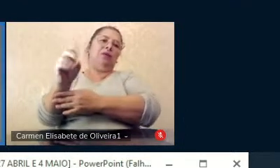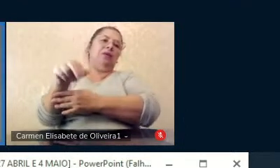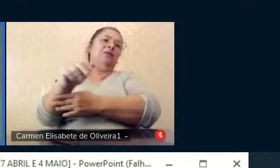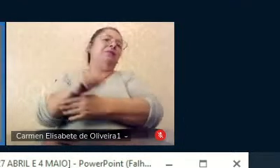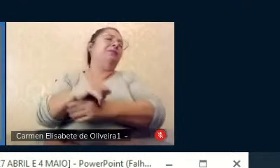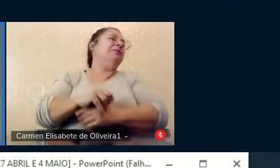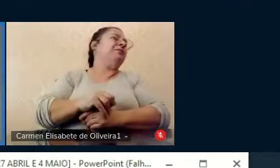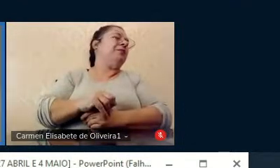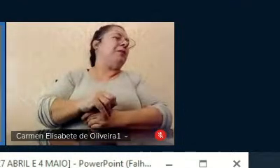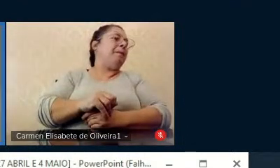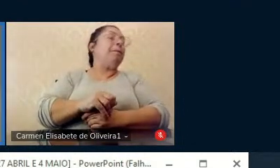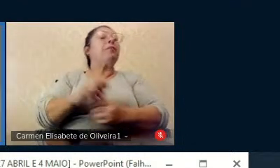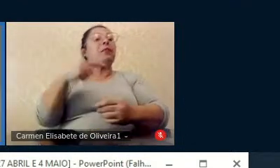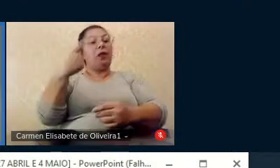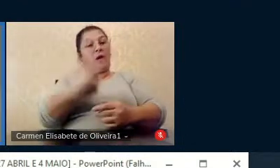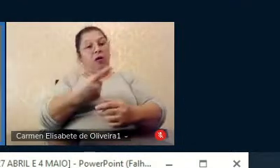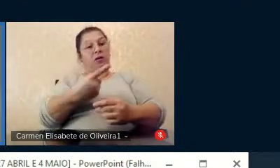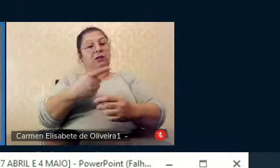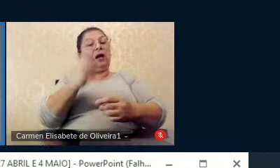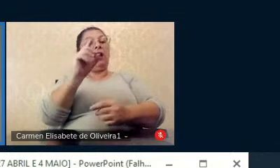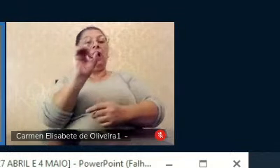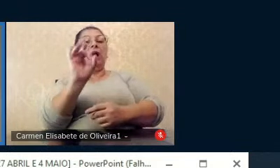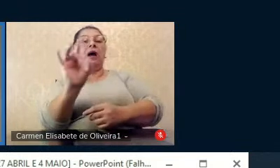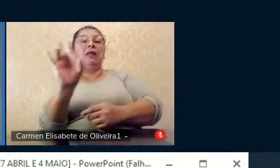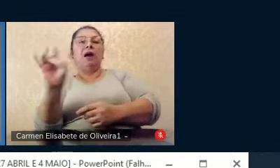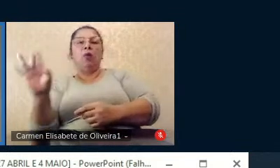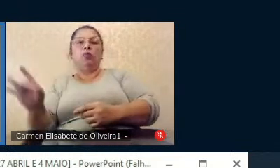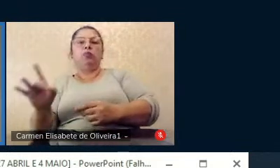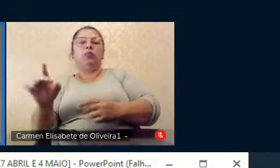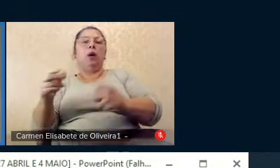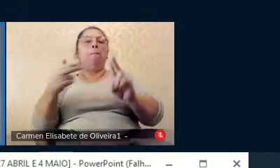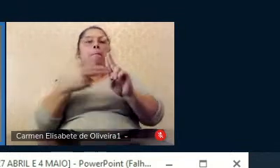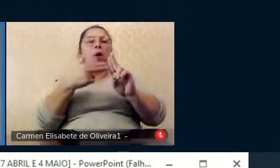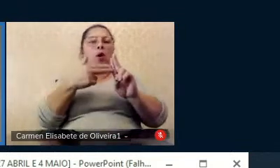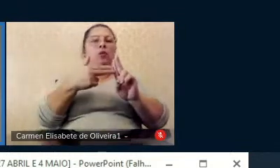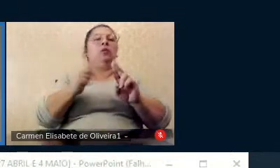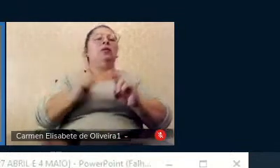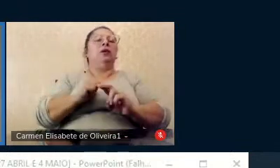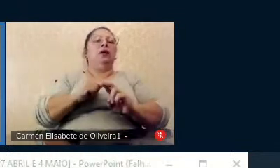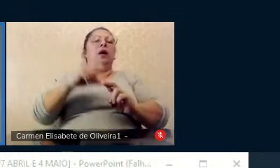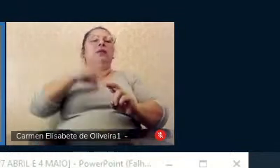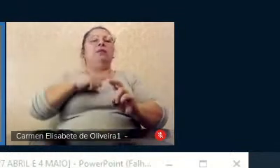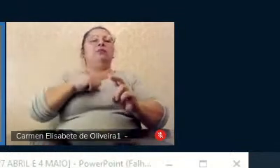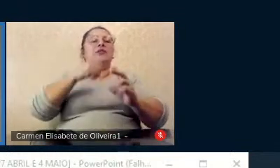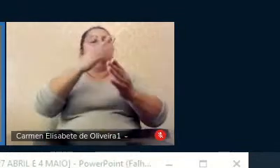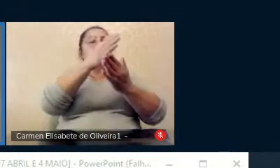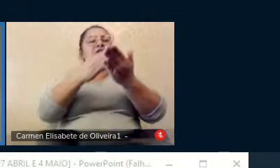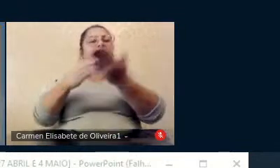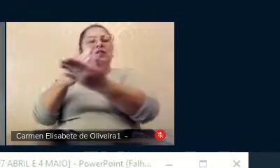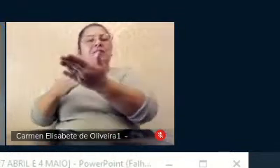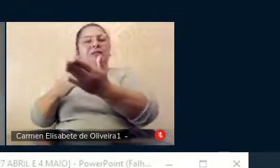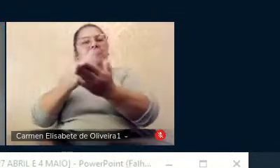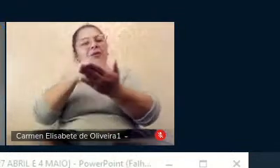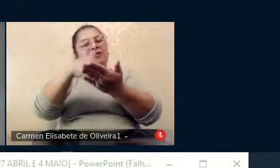O que nós vamos trabalhar em cada módulo, então? Como eu falei para vocês, nós dividimos em módulos.